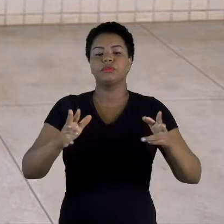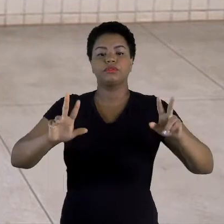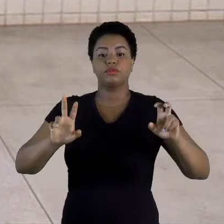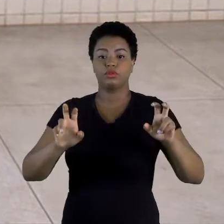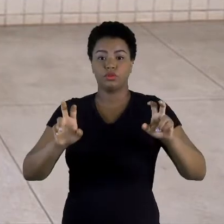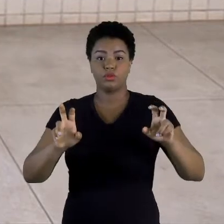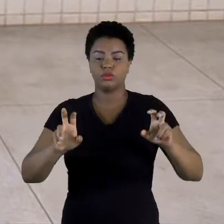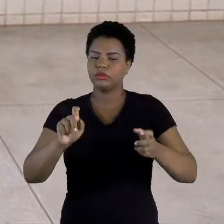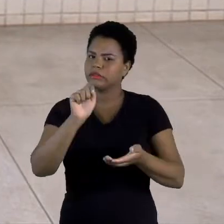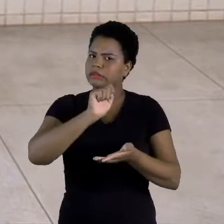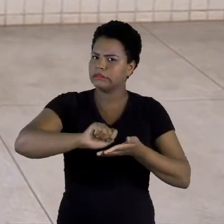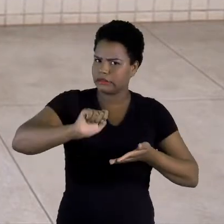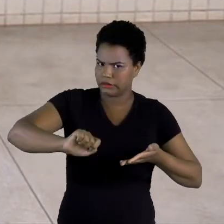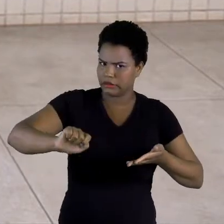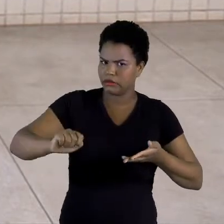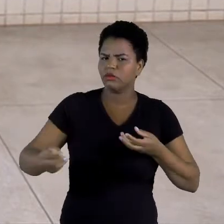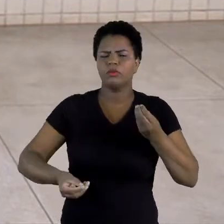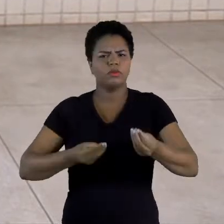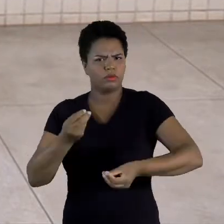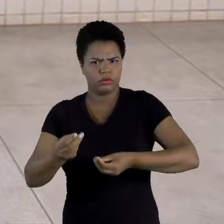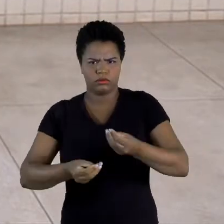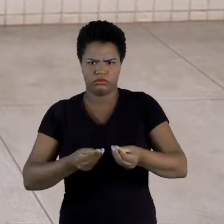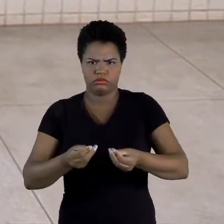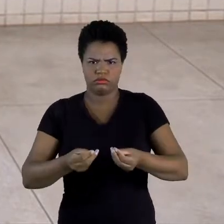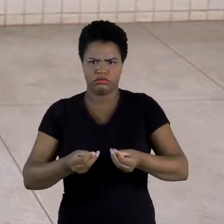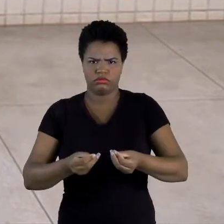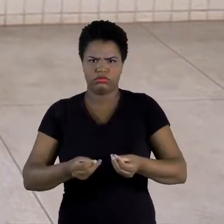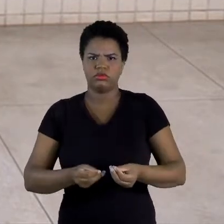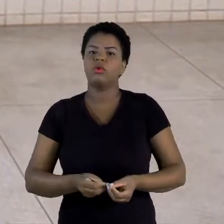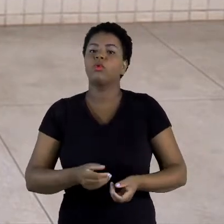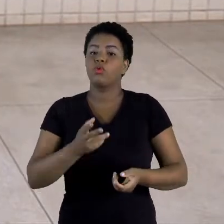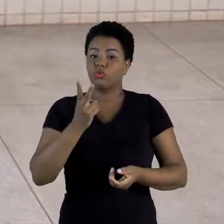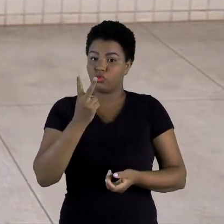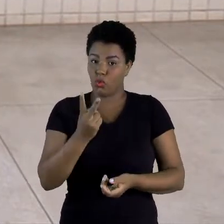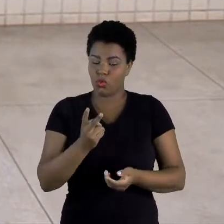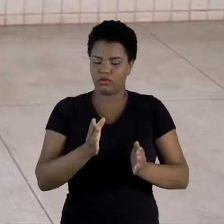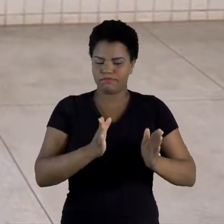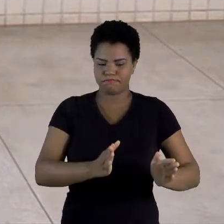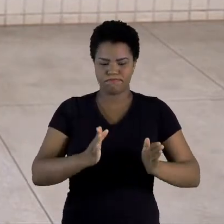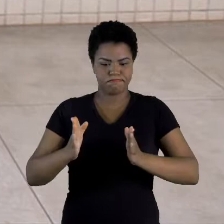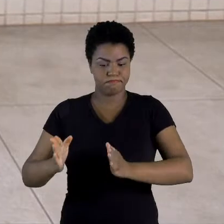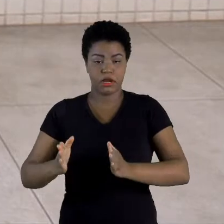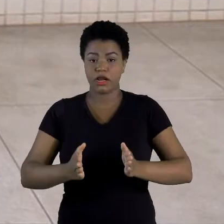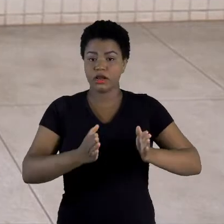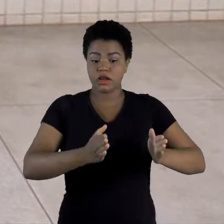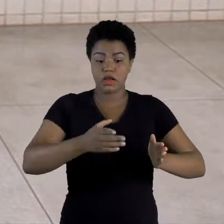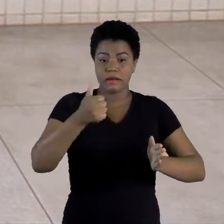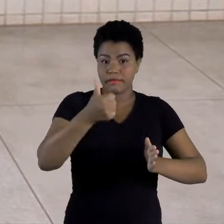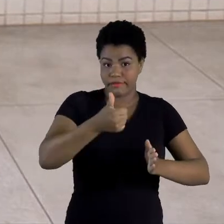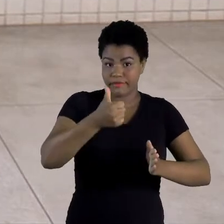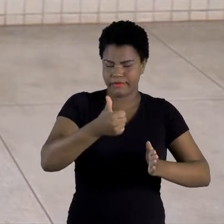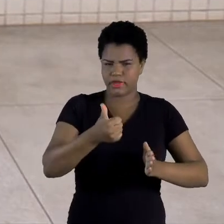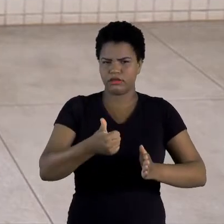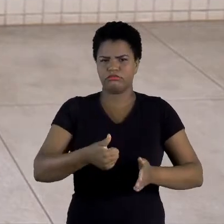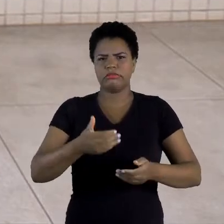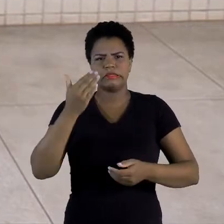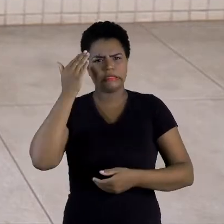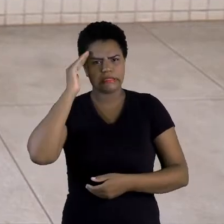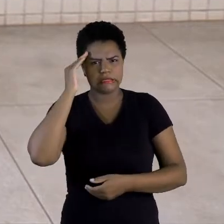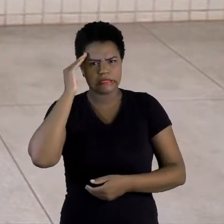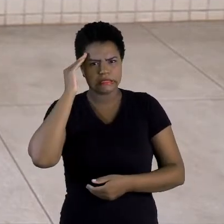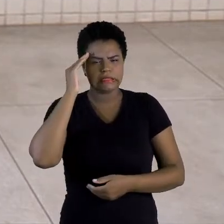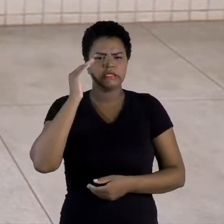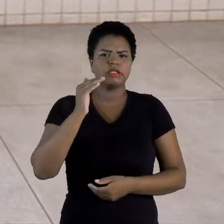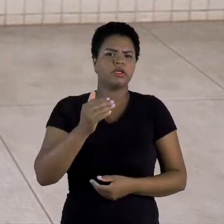a escrita. Como? Nós vamos dividir em duas partes. A primeira parte, nós vamos tentar compreender um pouquinho sobre